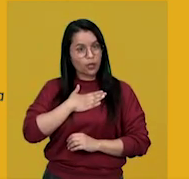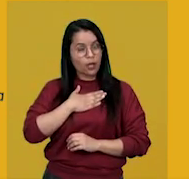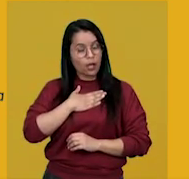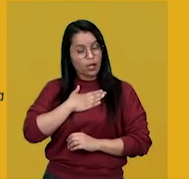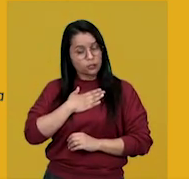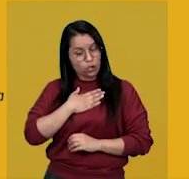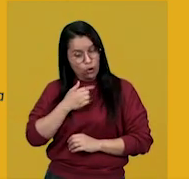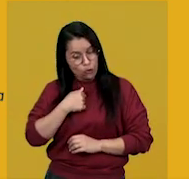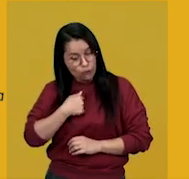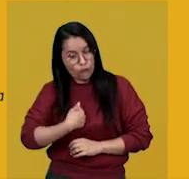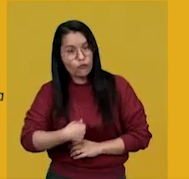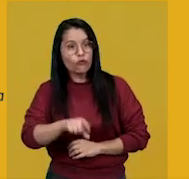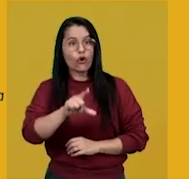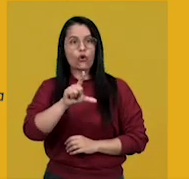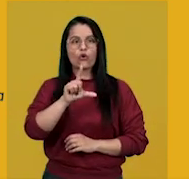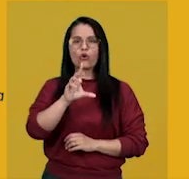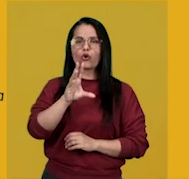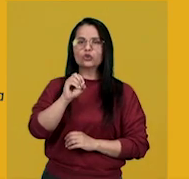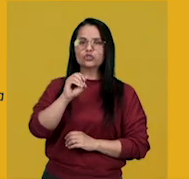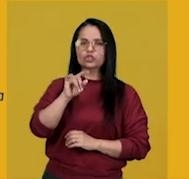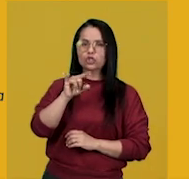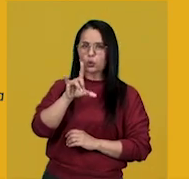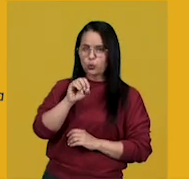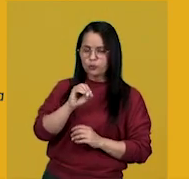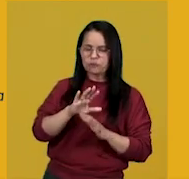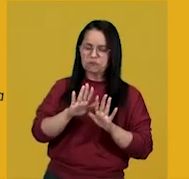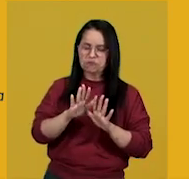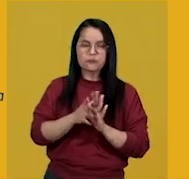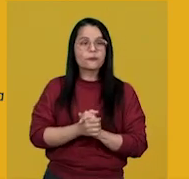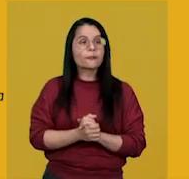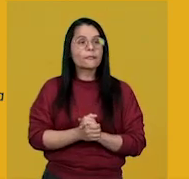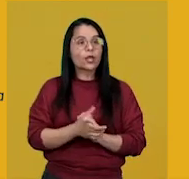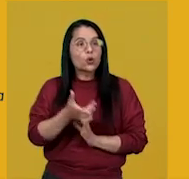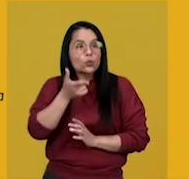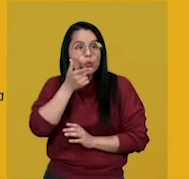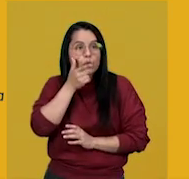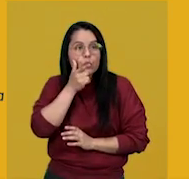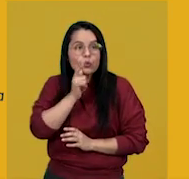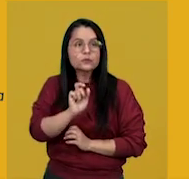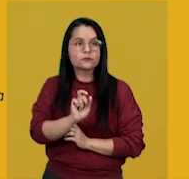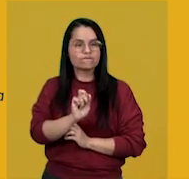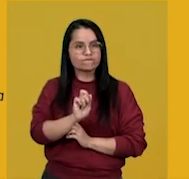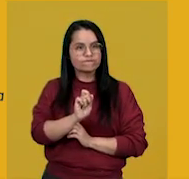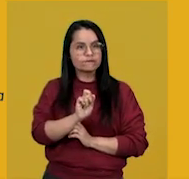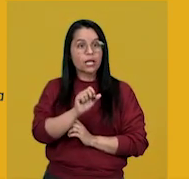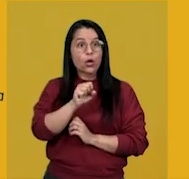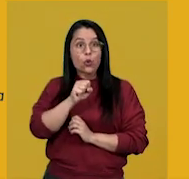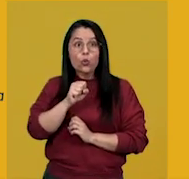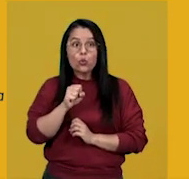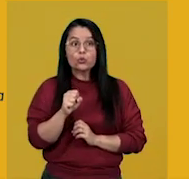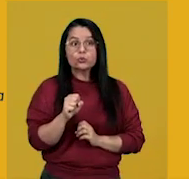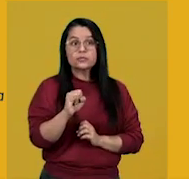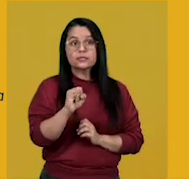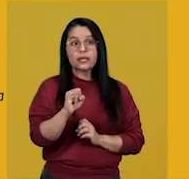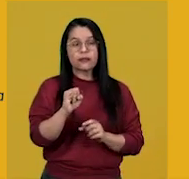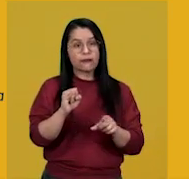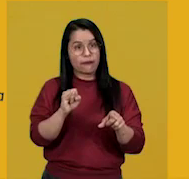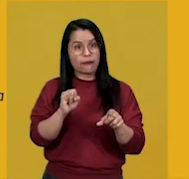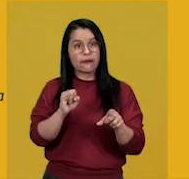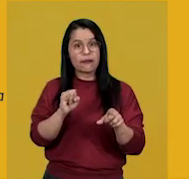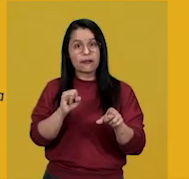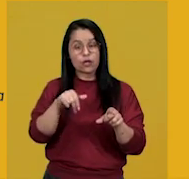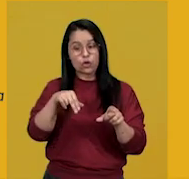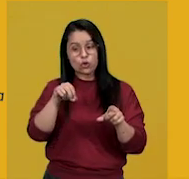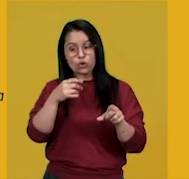O lhe, que é a ele, o consigo, que é a ele, o si, que é a ele, o nós,